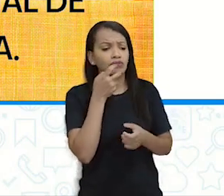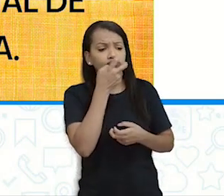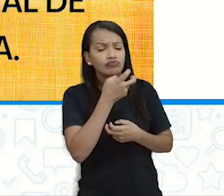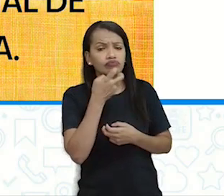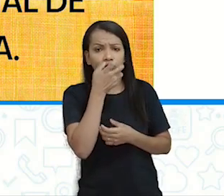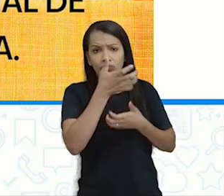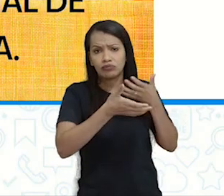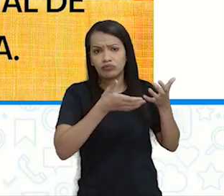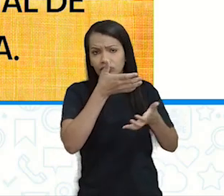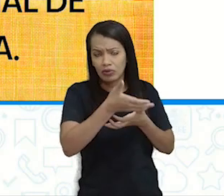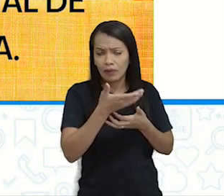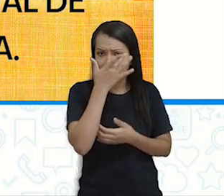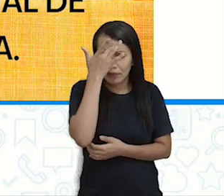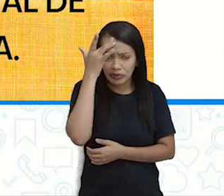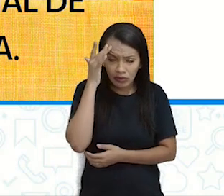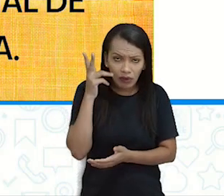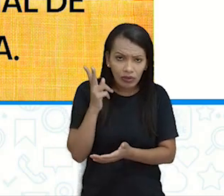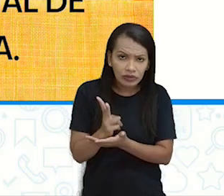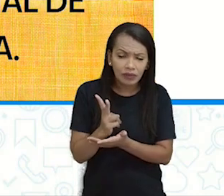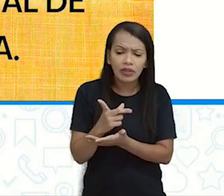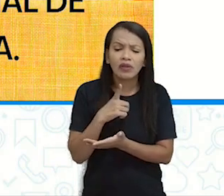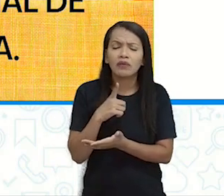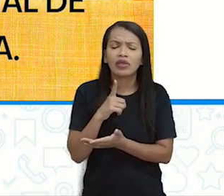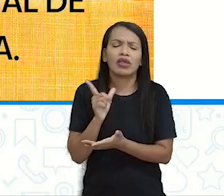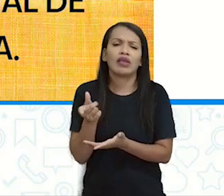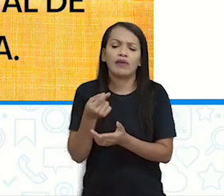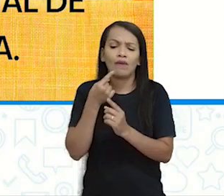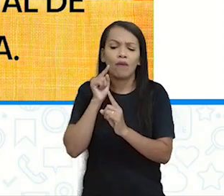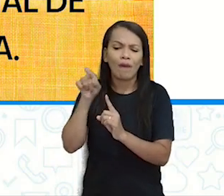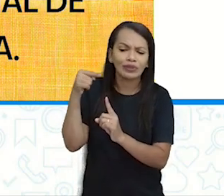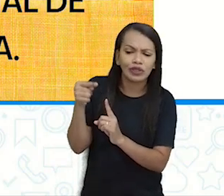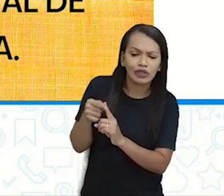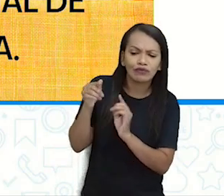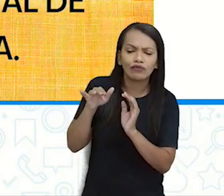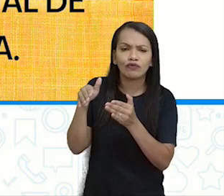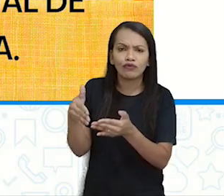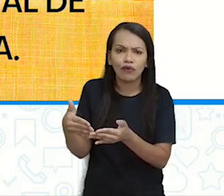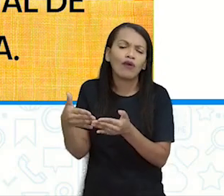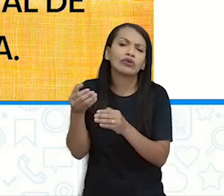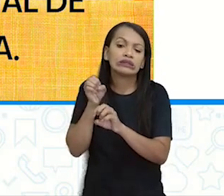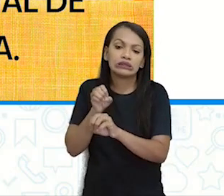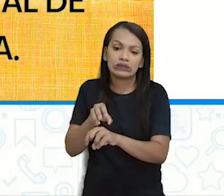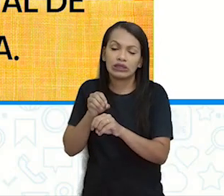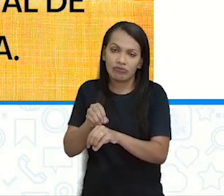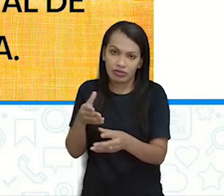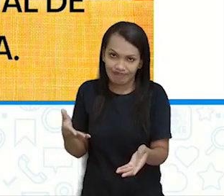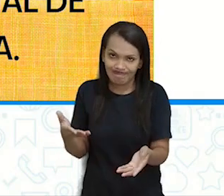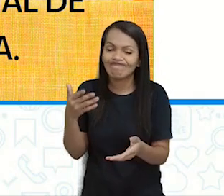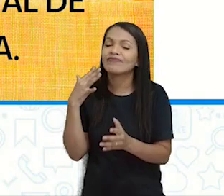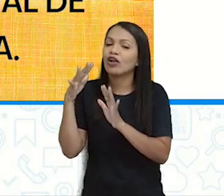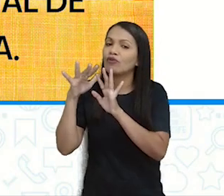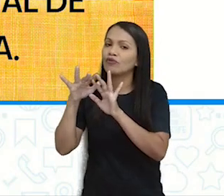por alguém. Sempre há uma lição de moral ao final de cada fábula, tá certo, gente? Essa é